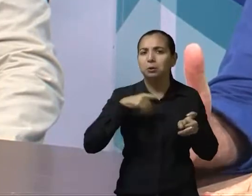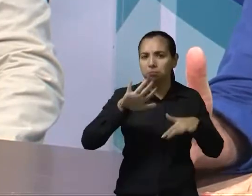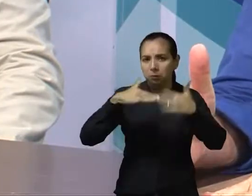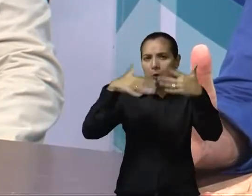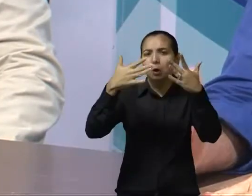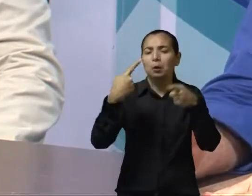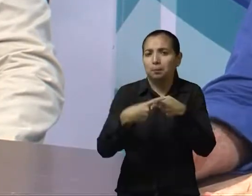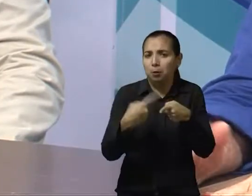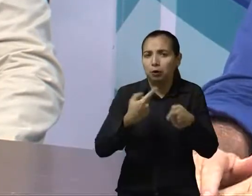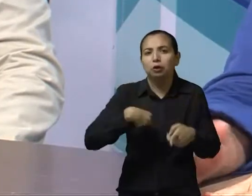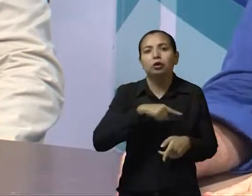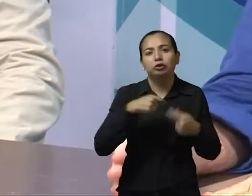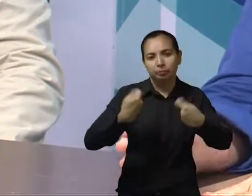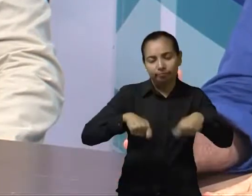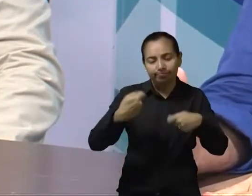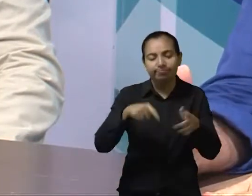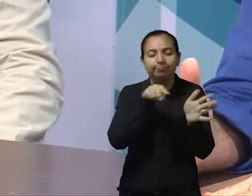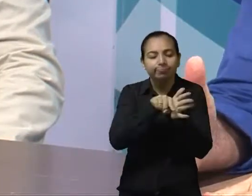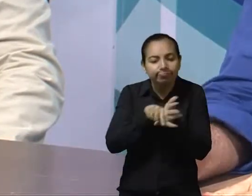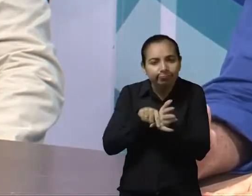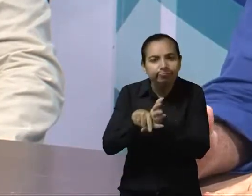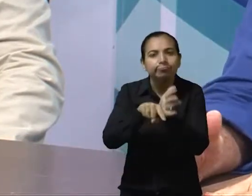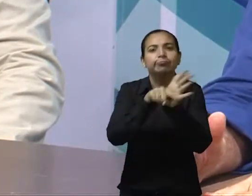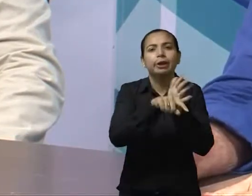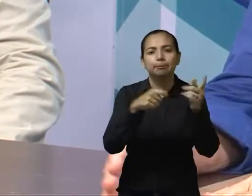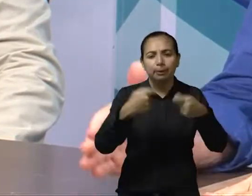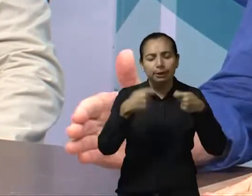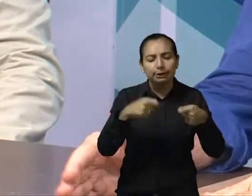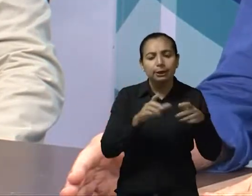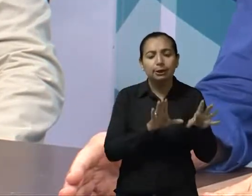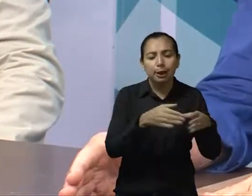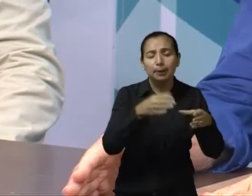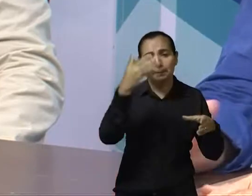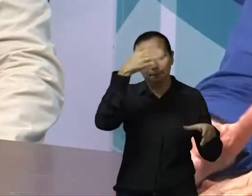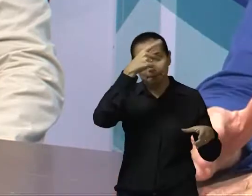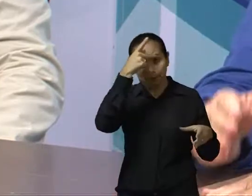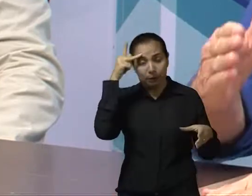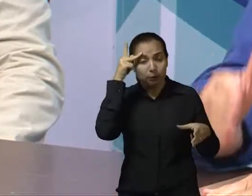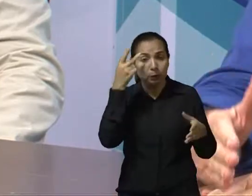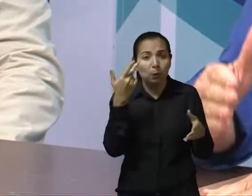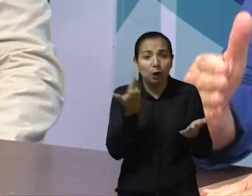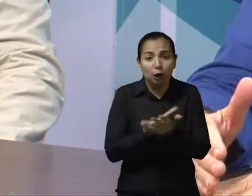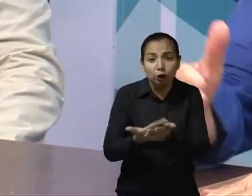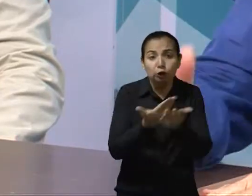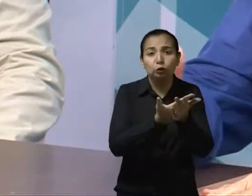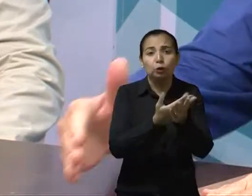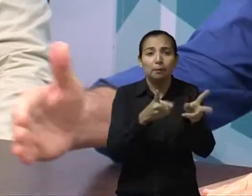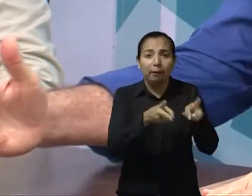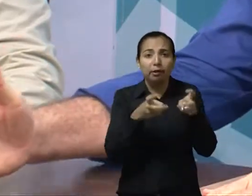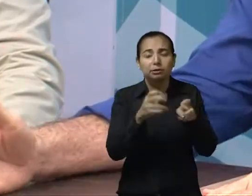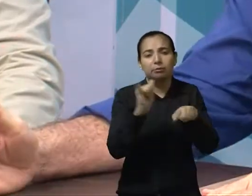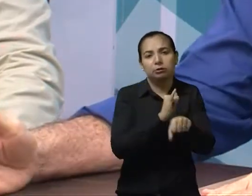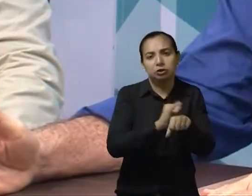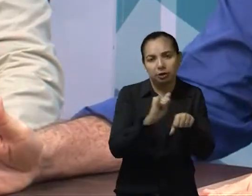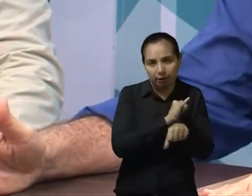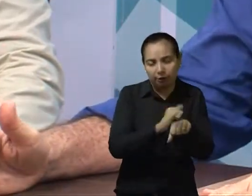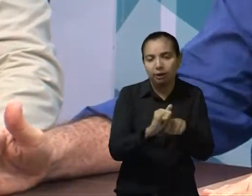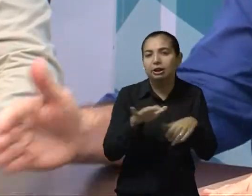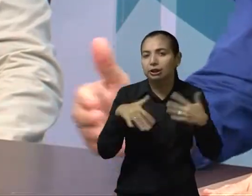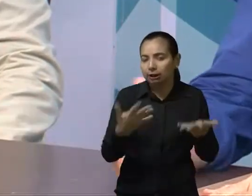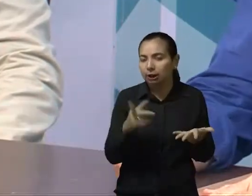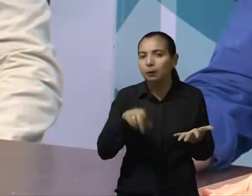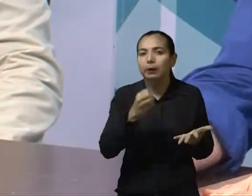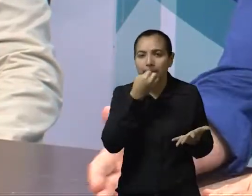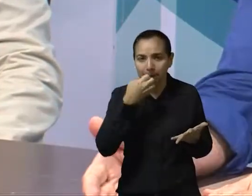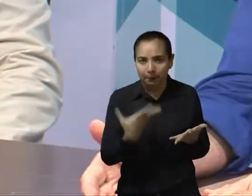de investigação, de serviços de inteligência e de prevenção. Nós estamos tendo que trabalhar com esses três elementos.